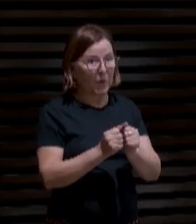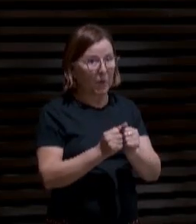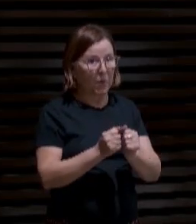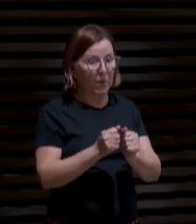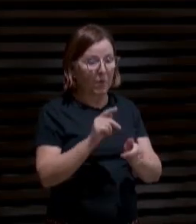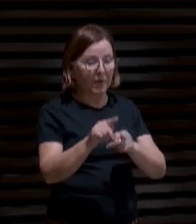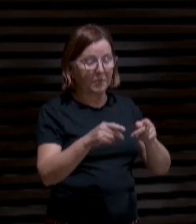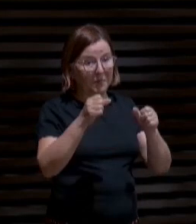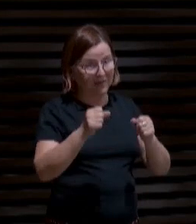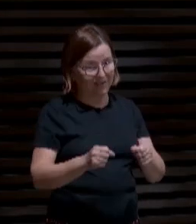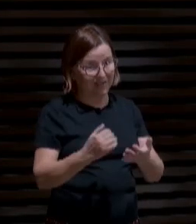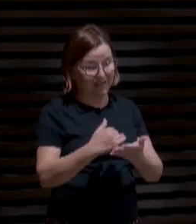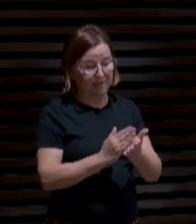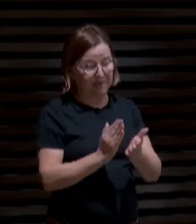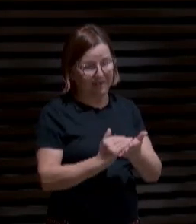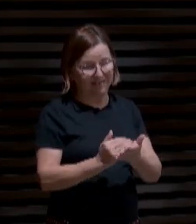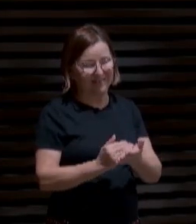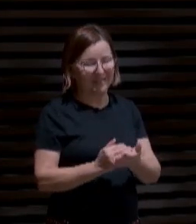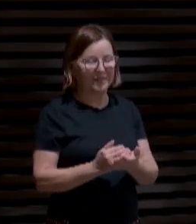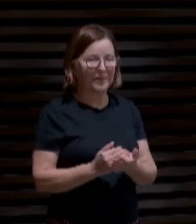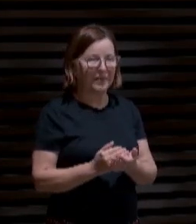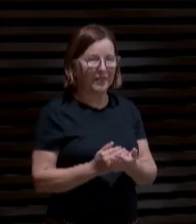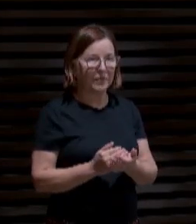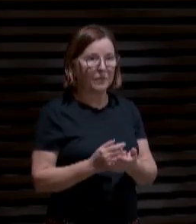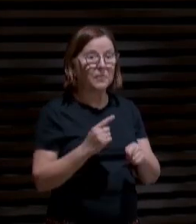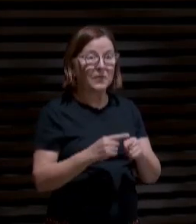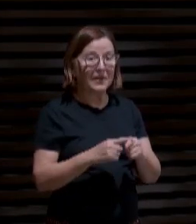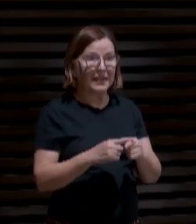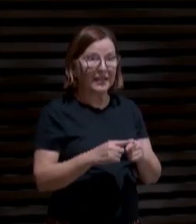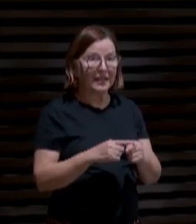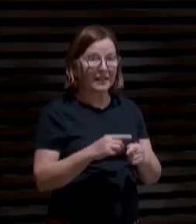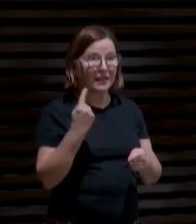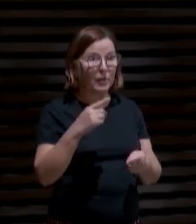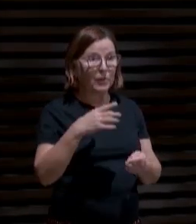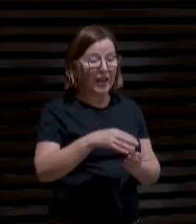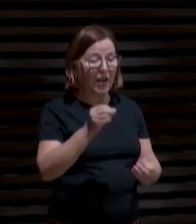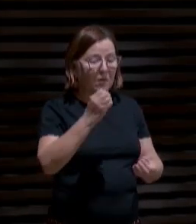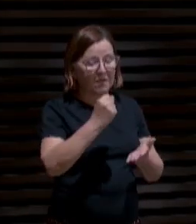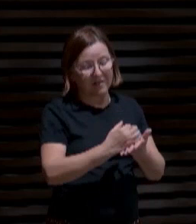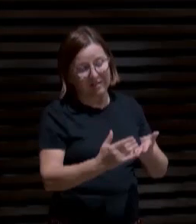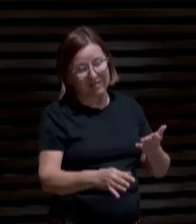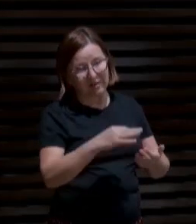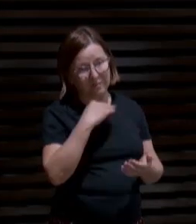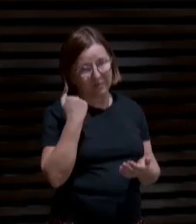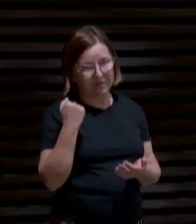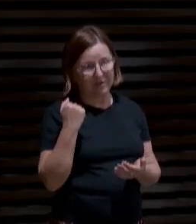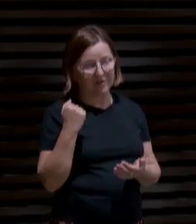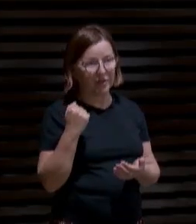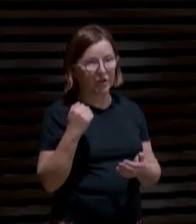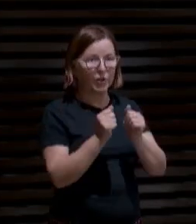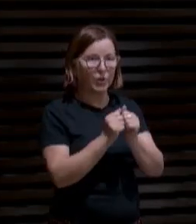despojo, porquanto derramou a sua alma na morte. Foi contado com os